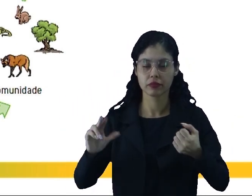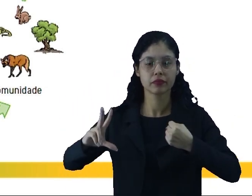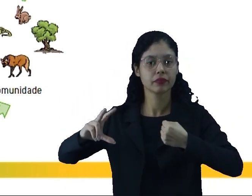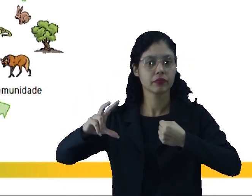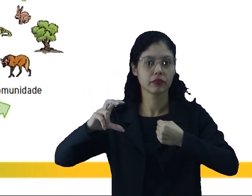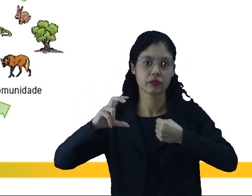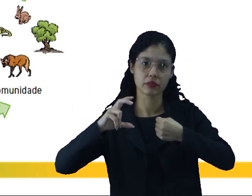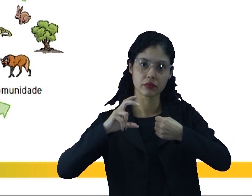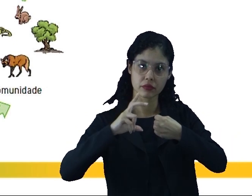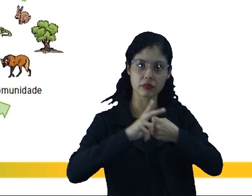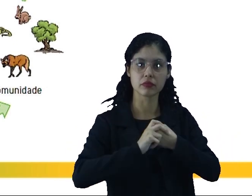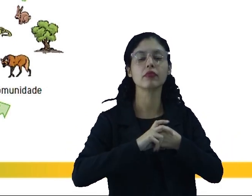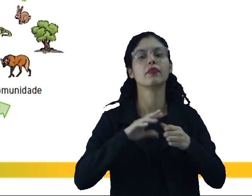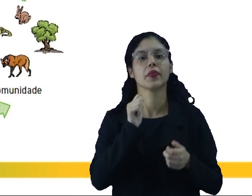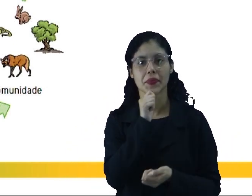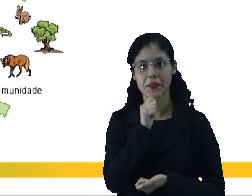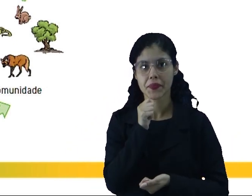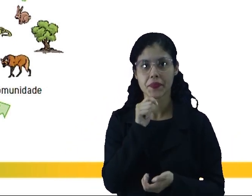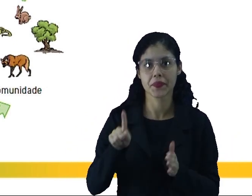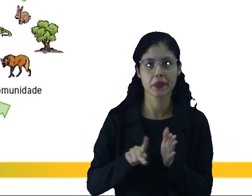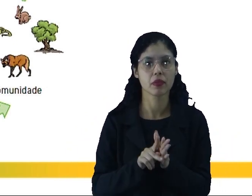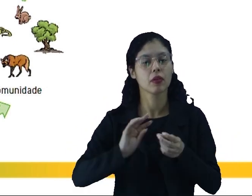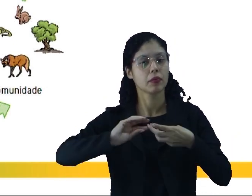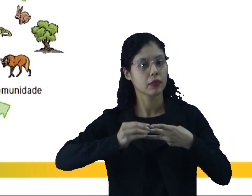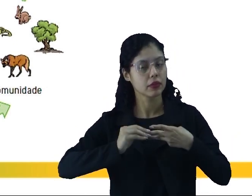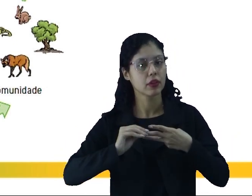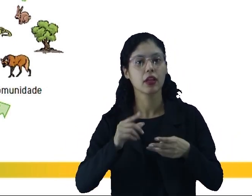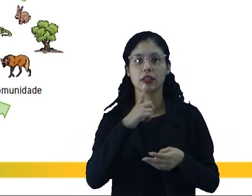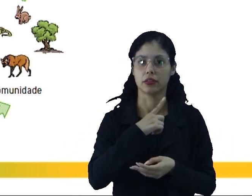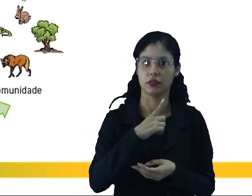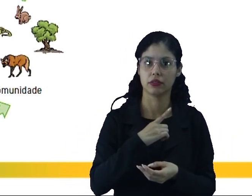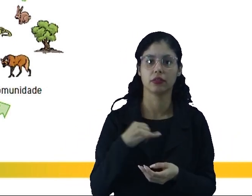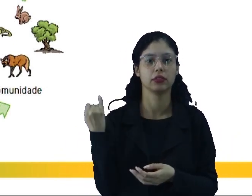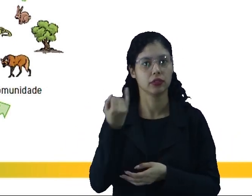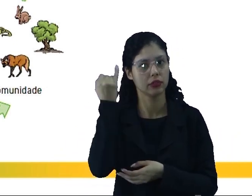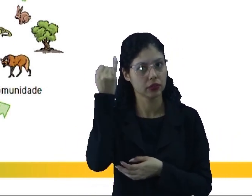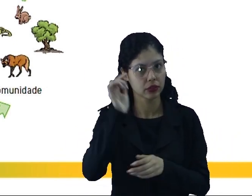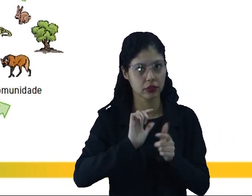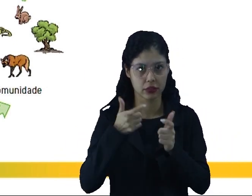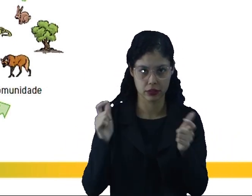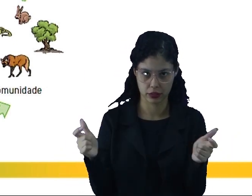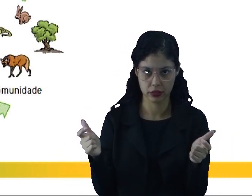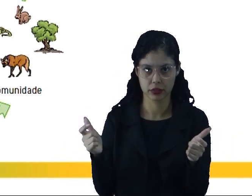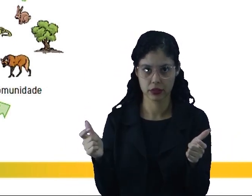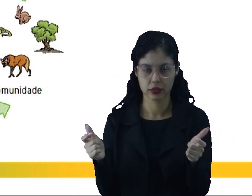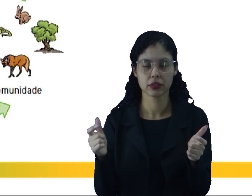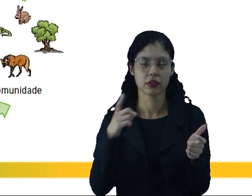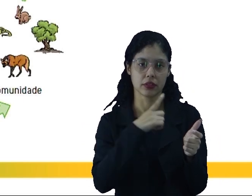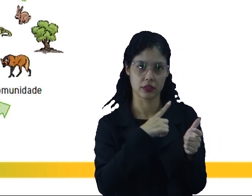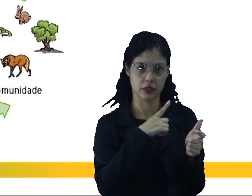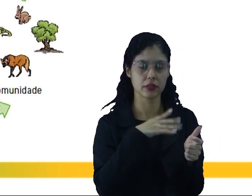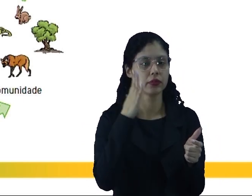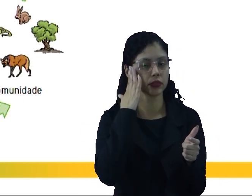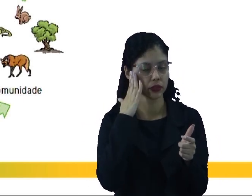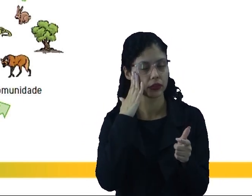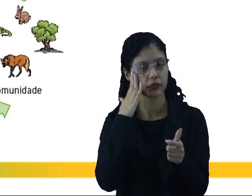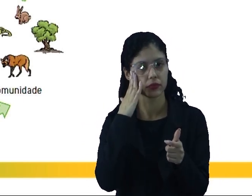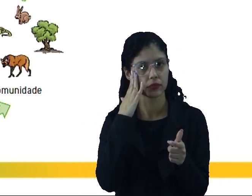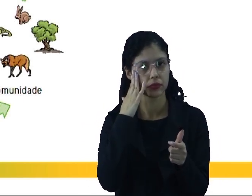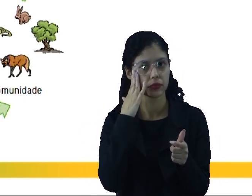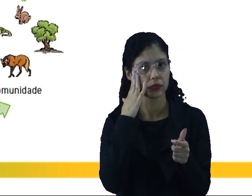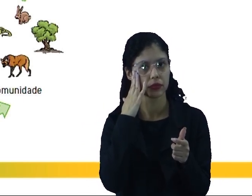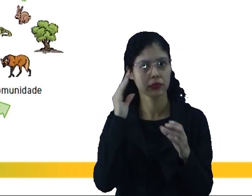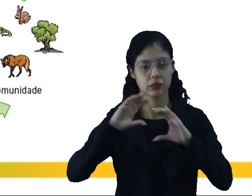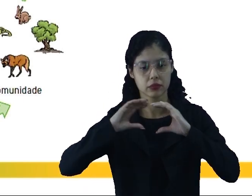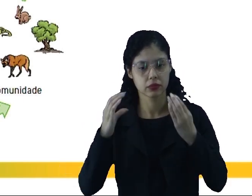os vírus, apesar de não ser compostos por uma célula, têm uma importância muito grande e a gente tem um entendimento que eles